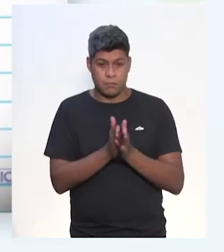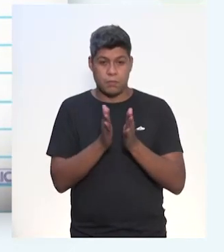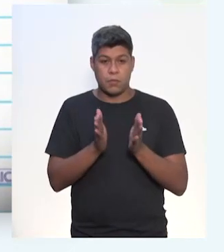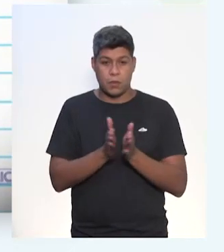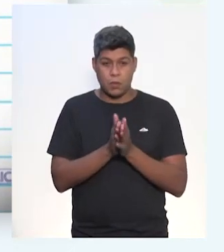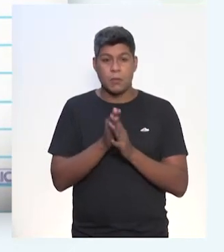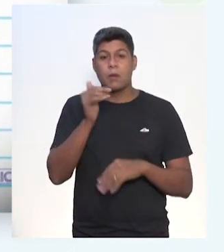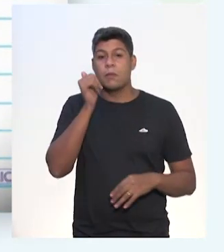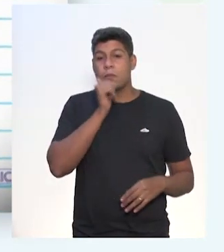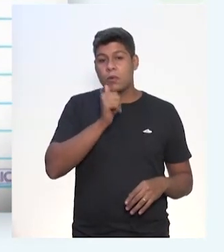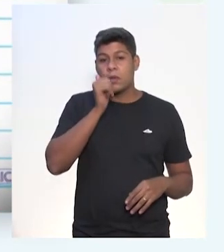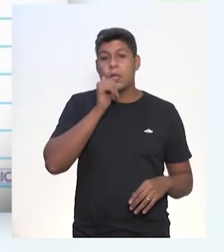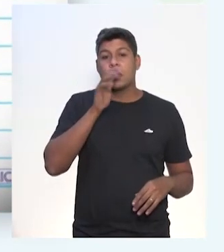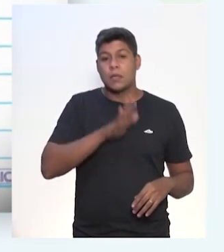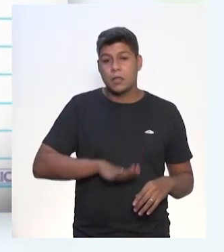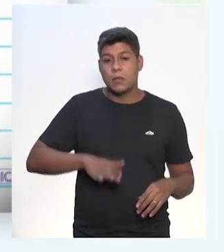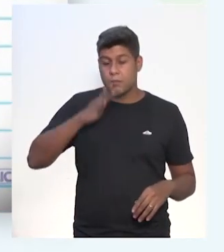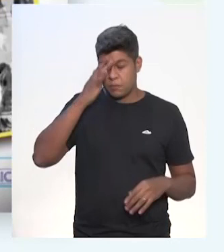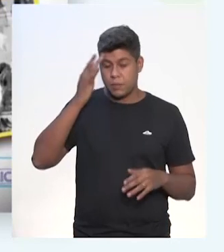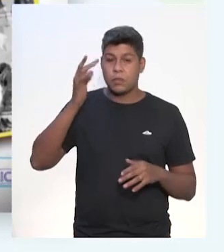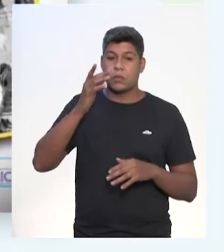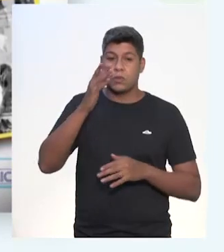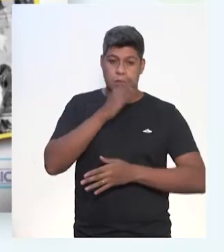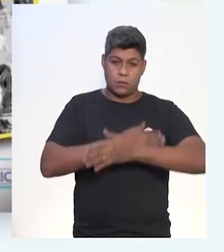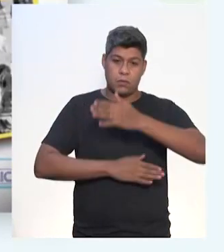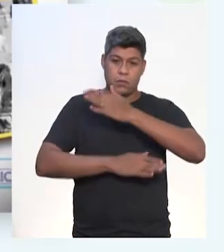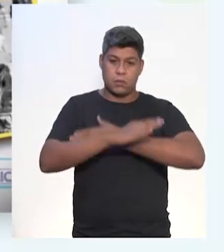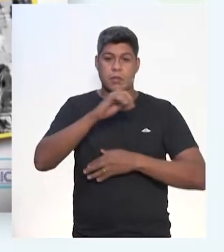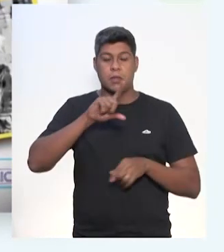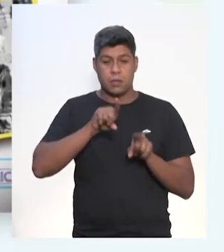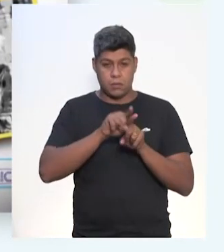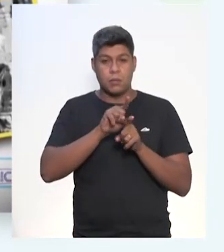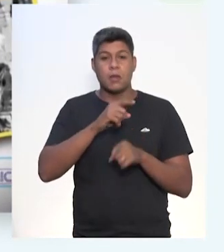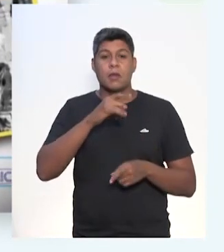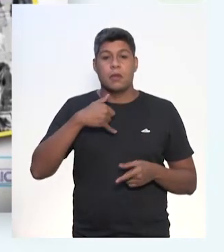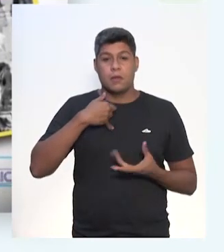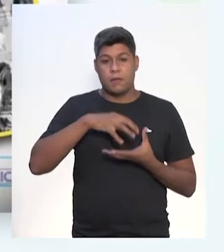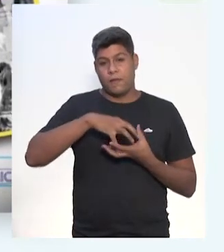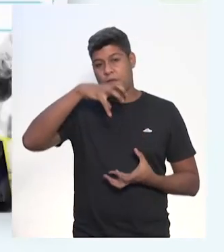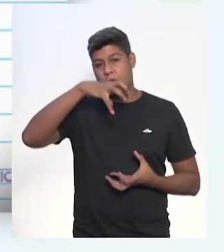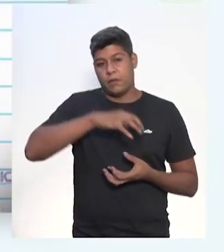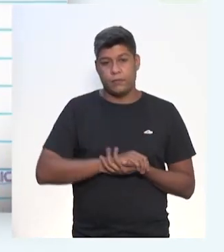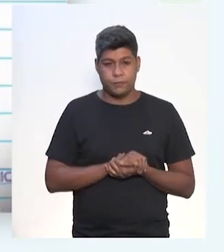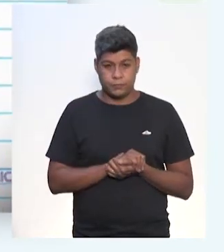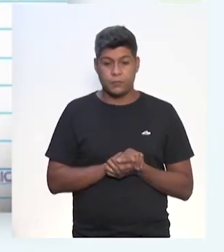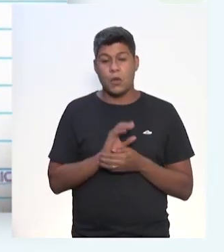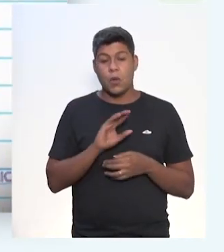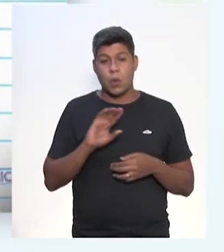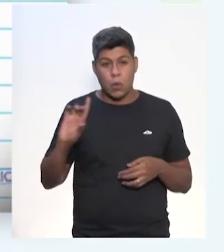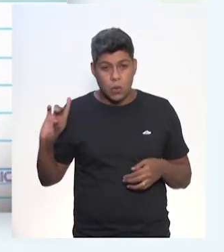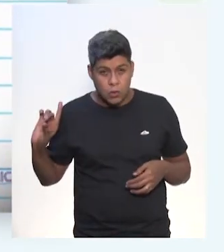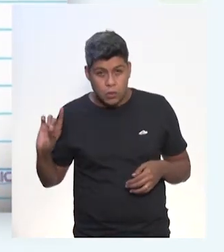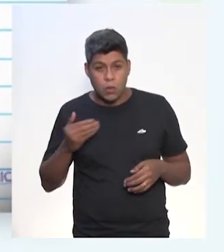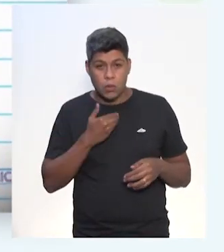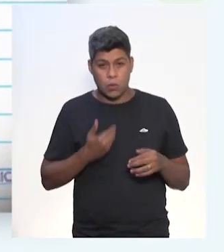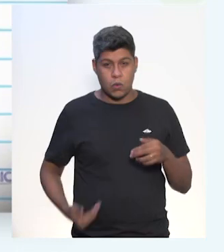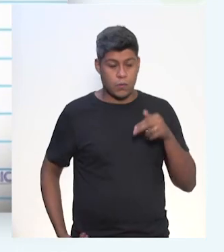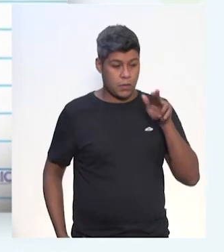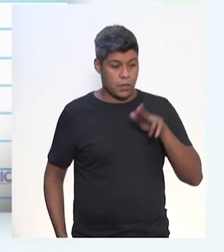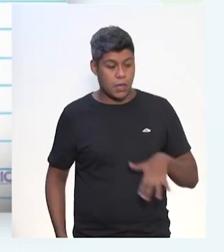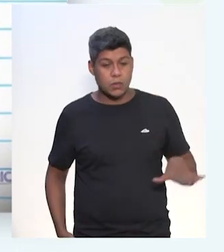vulnerabilidade, mulheres, crianças, pessoas com deficiências e idosos. A coordenação entre os governos